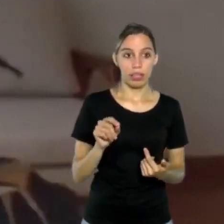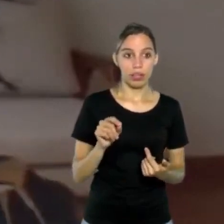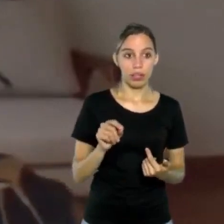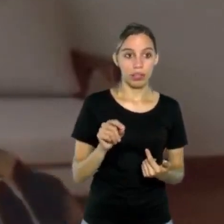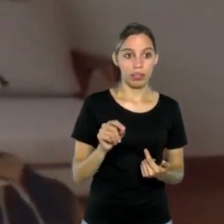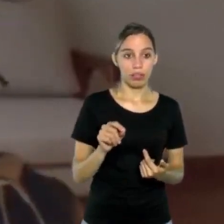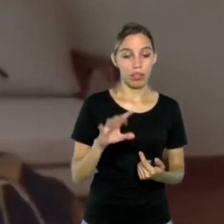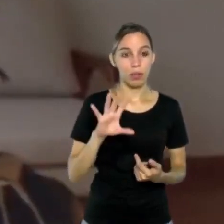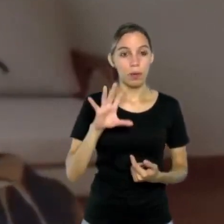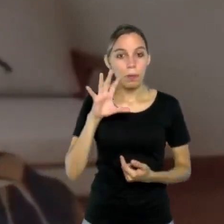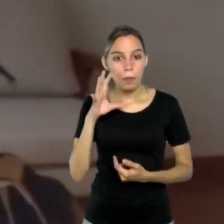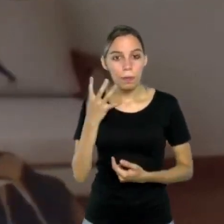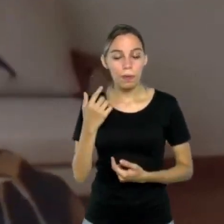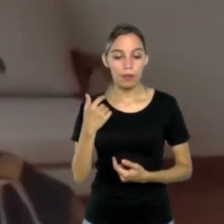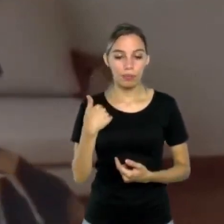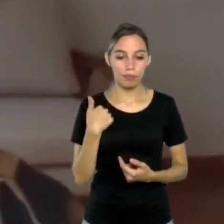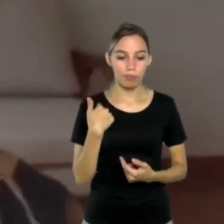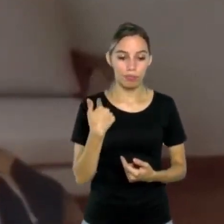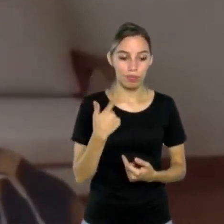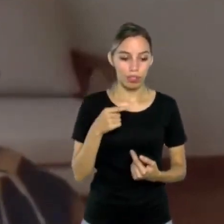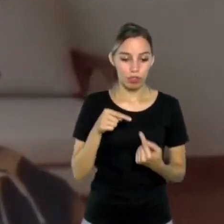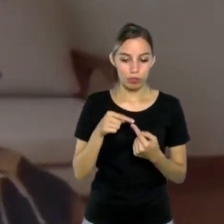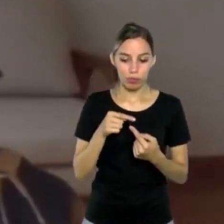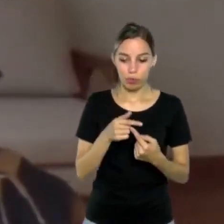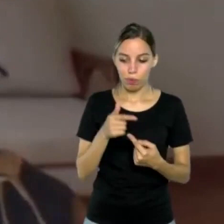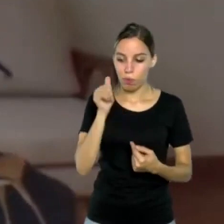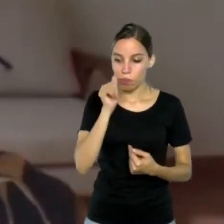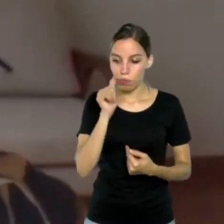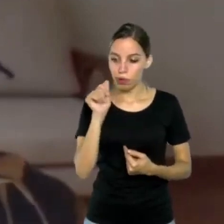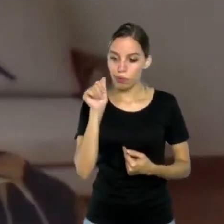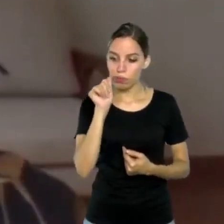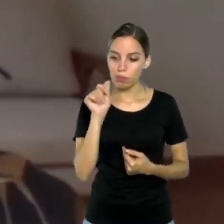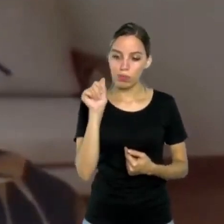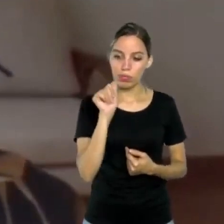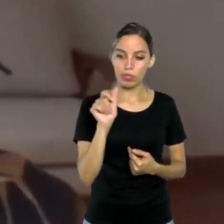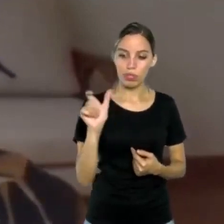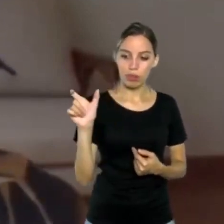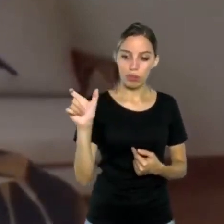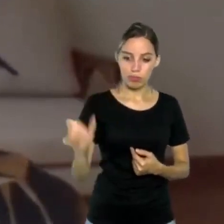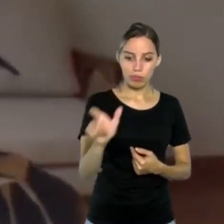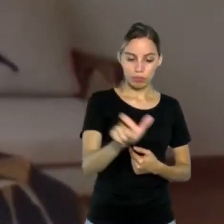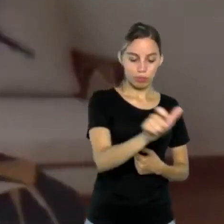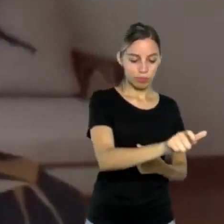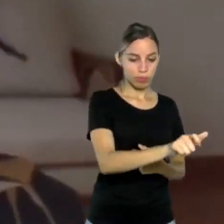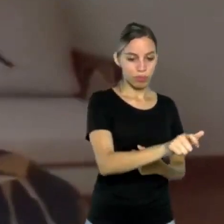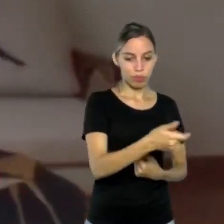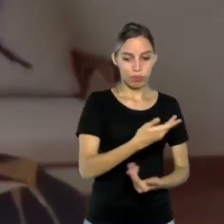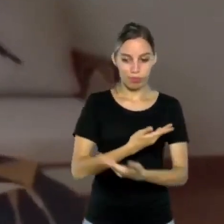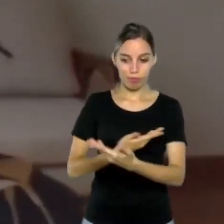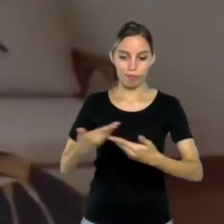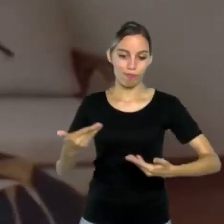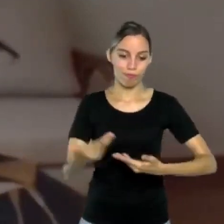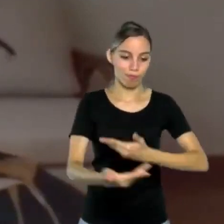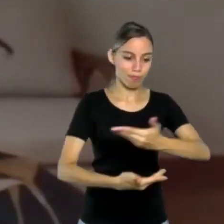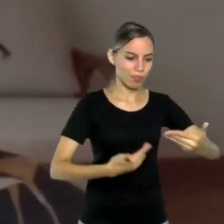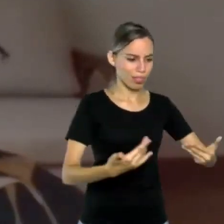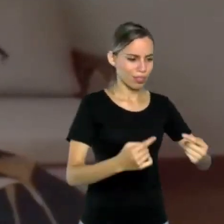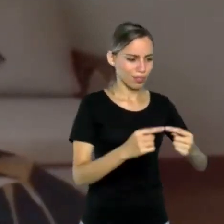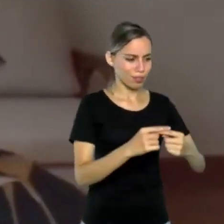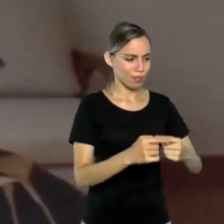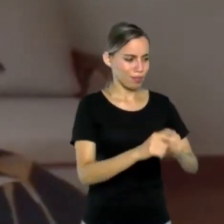um estar junto que a gente só pode fazer uma para a outra. Não tem jeito de não ser entre a gente, assim,